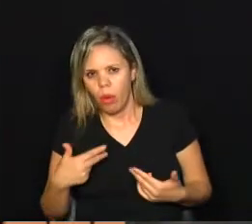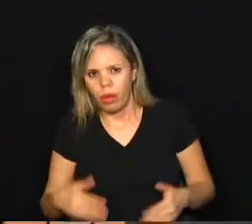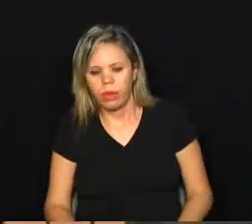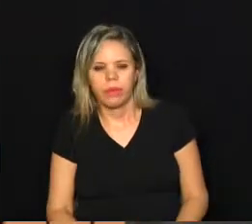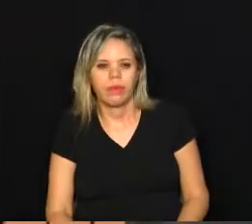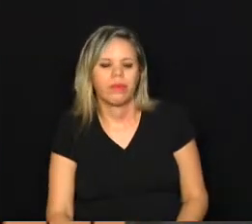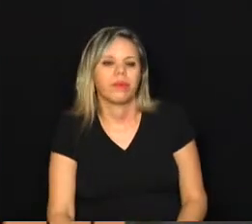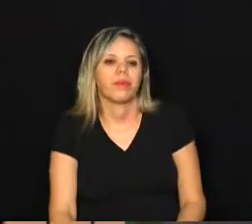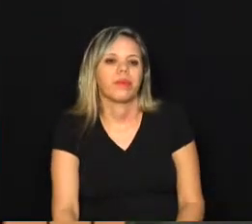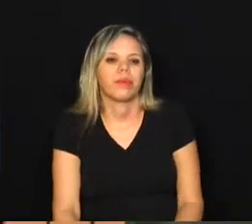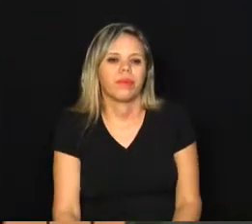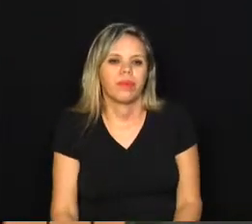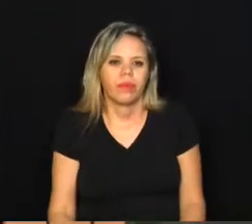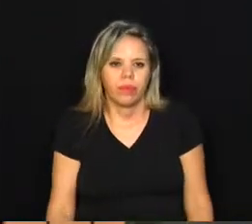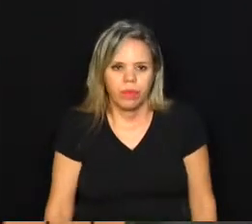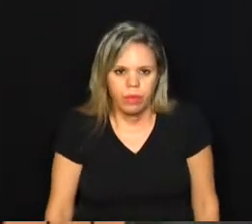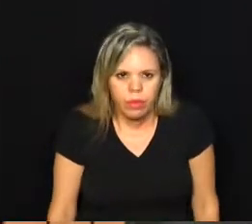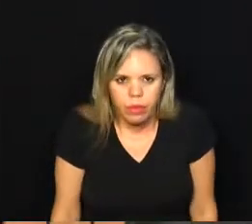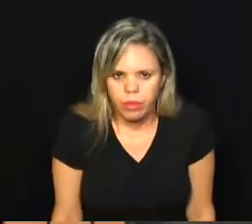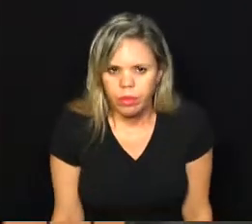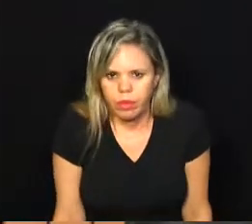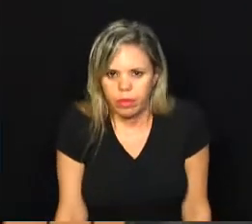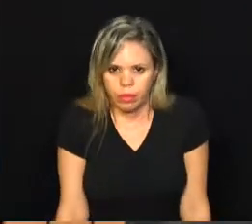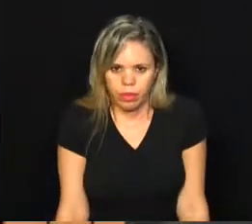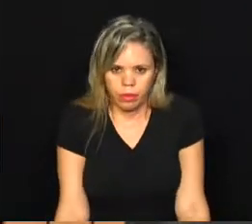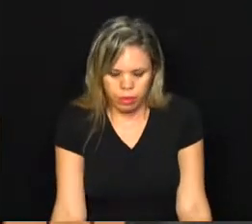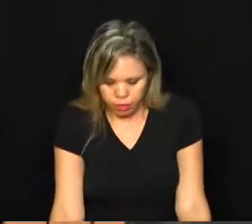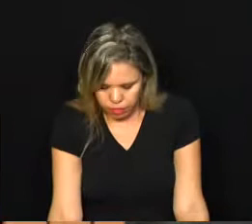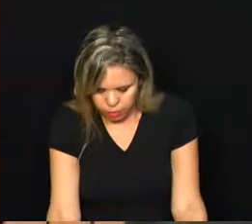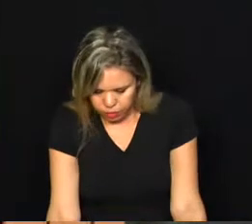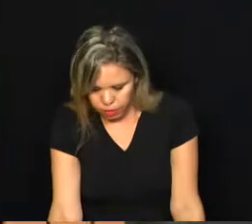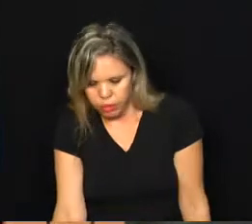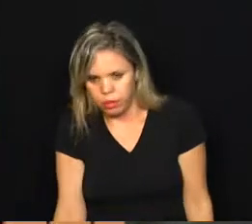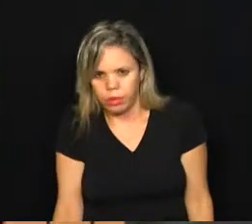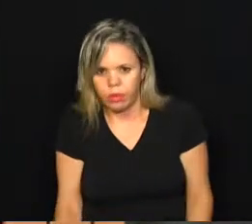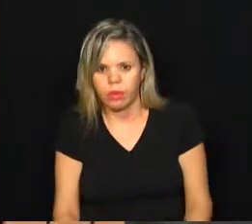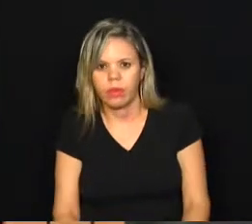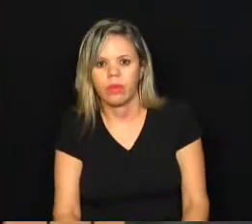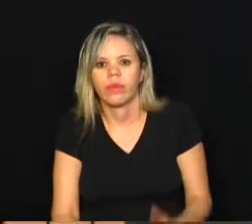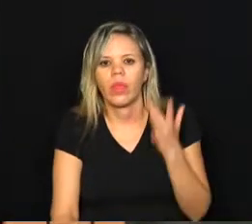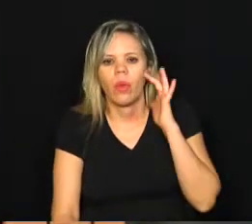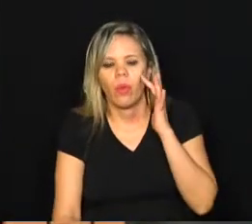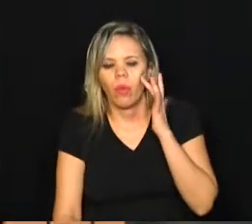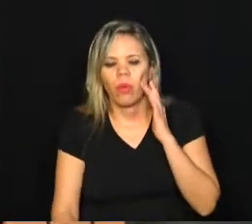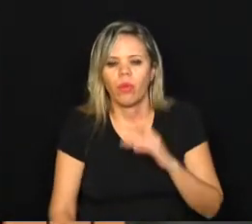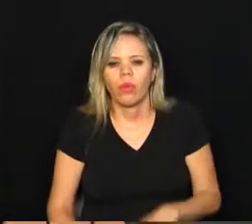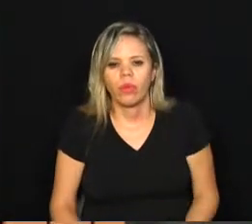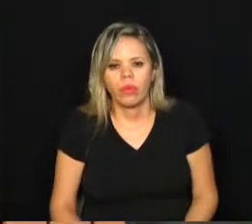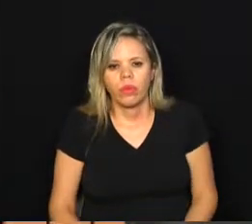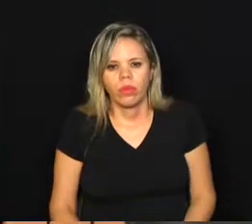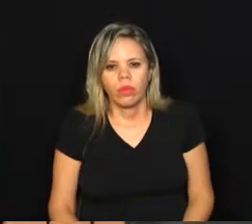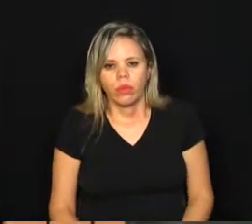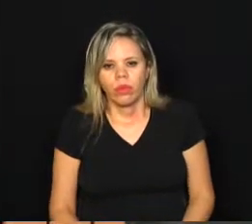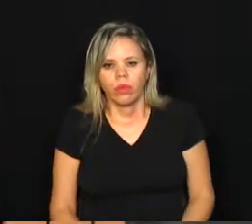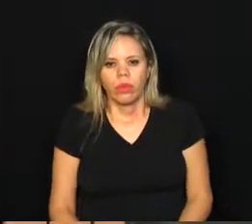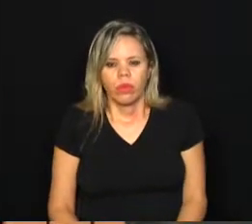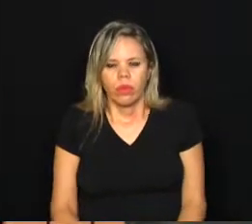Então, vamos lá, professor, sua fala. Então, eu acho que uma vez que você considera que